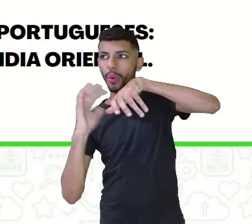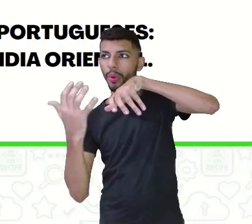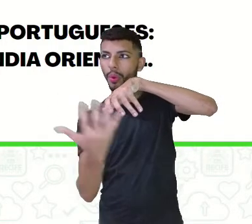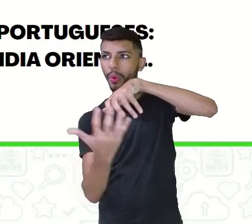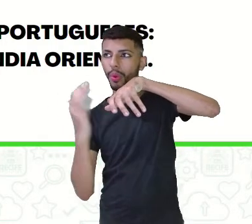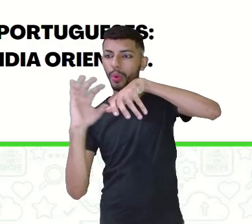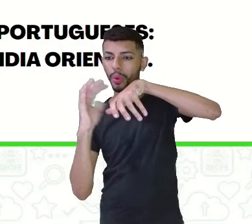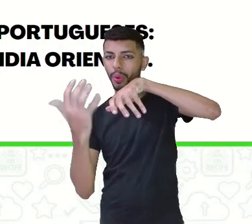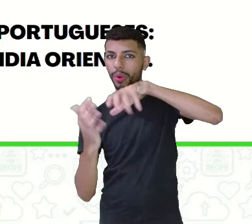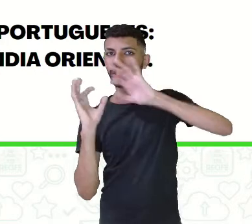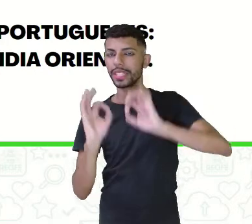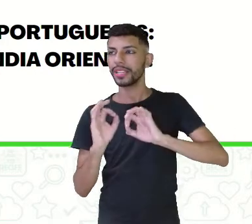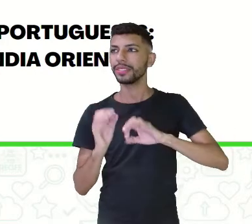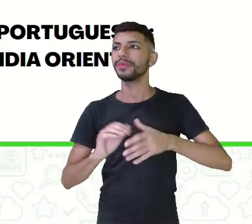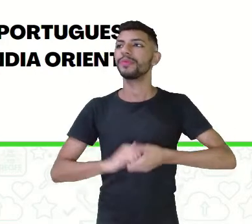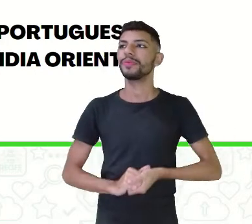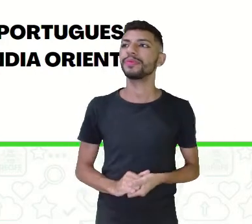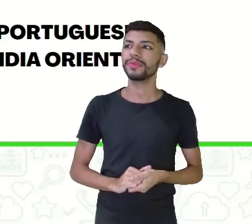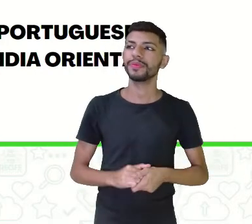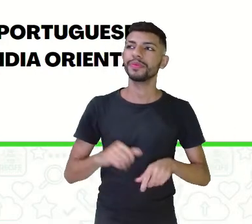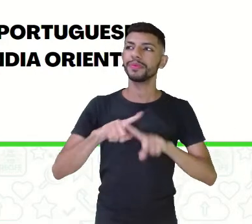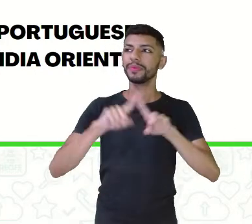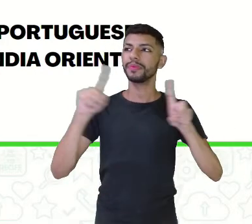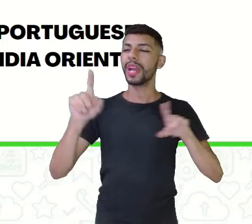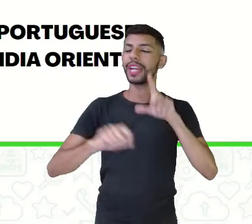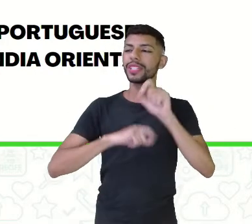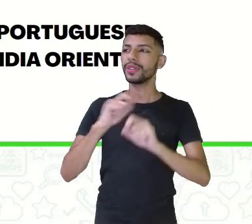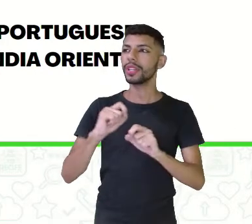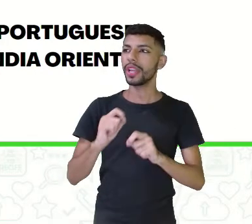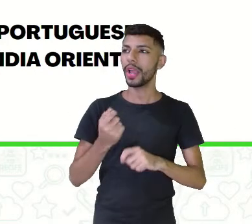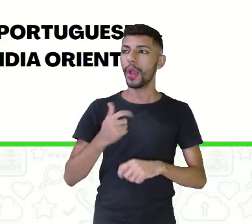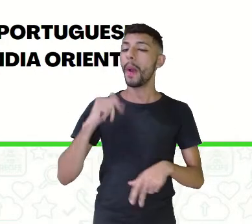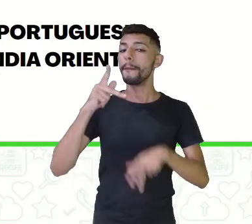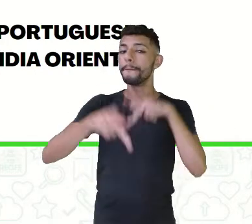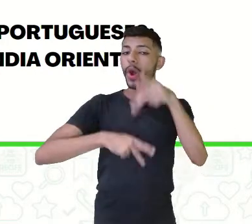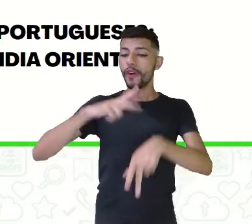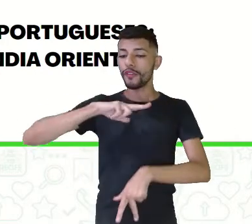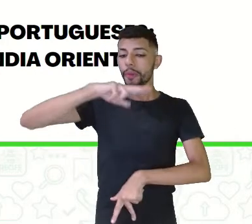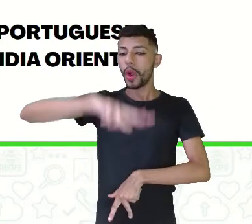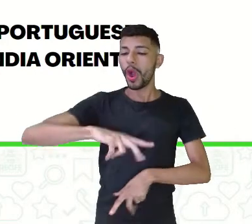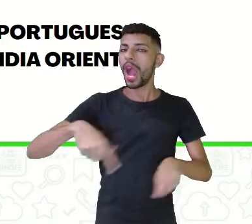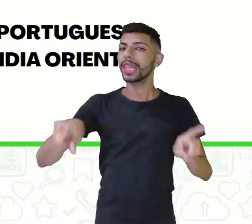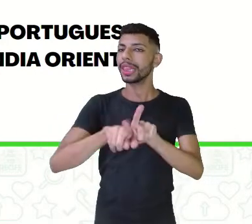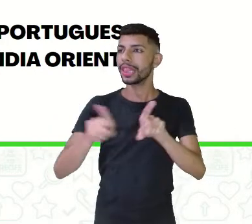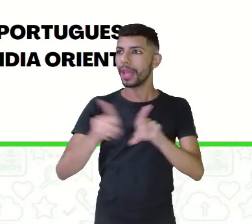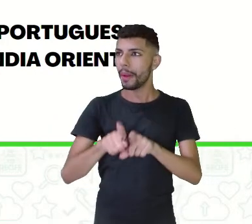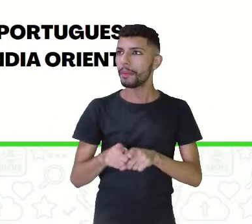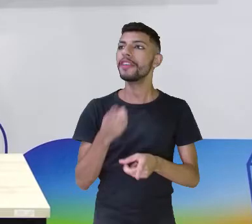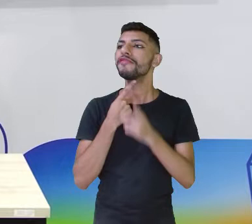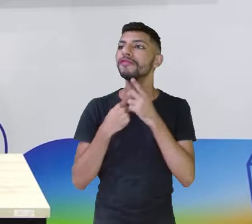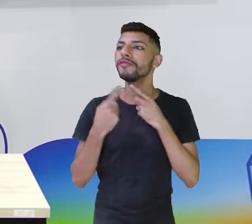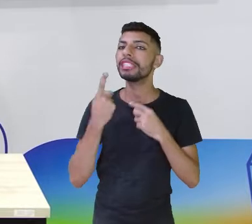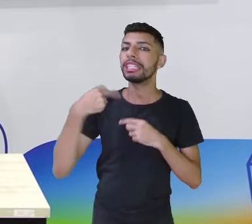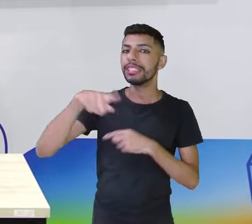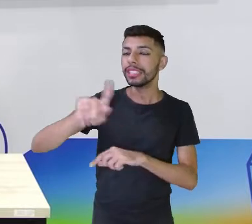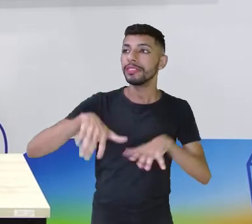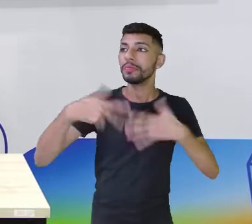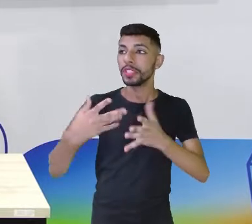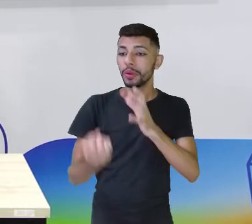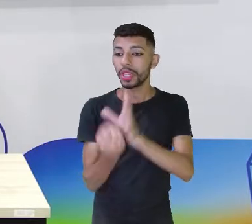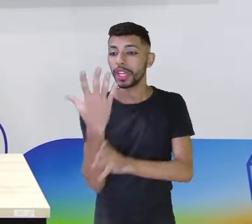Índia Ocidental. Mas os portugueses também queriam entrar lá. Então eles criaram uma nova